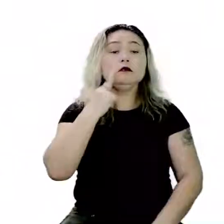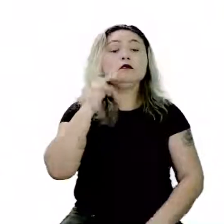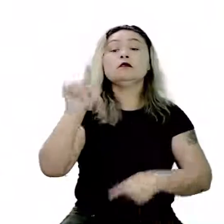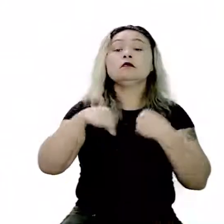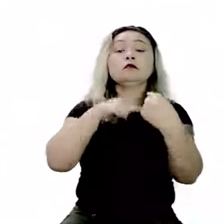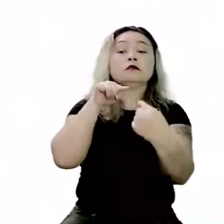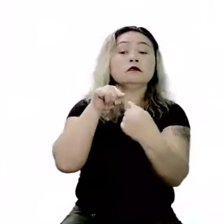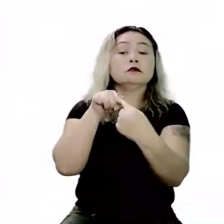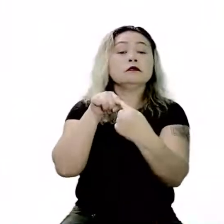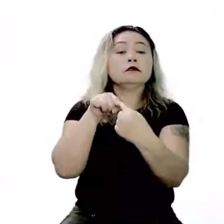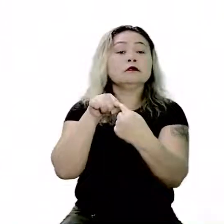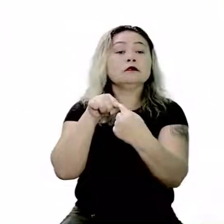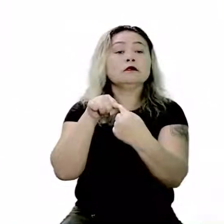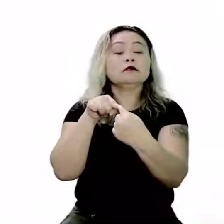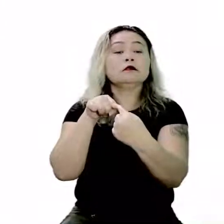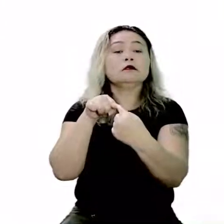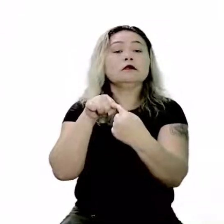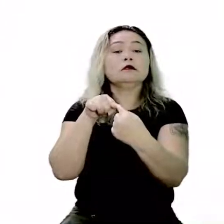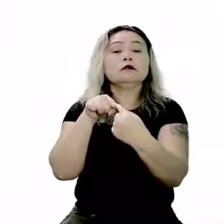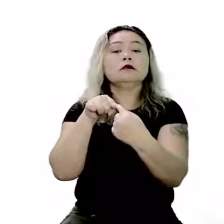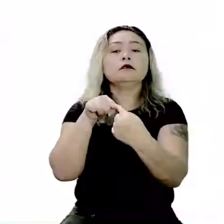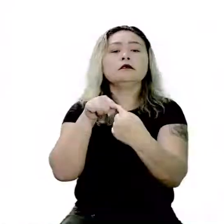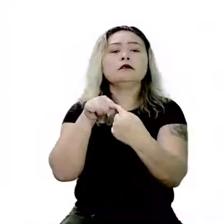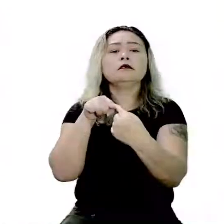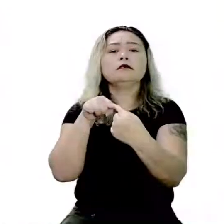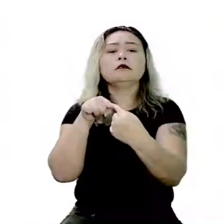o objetivo dele